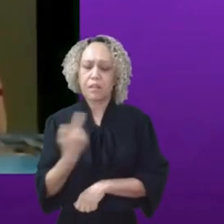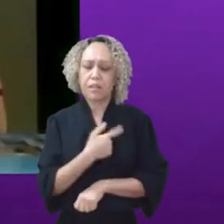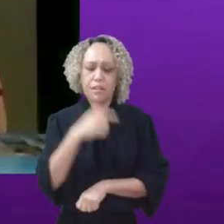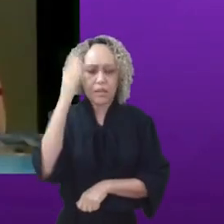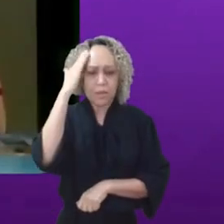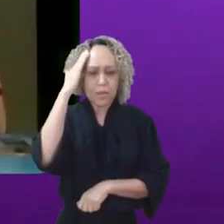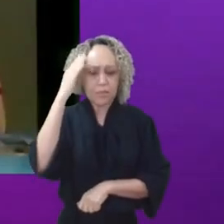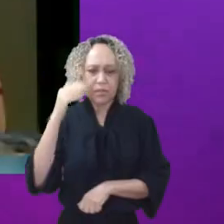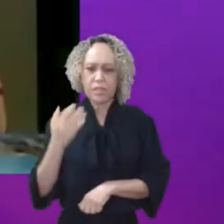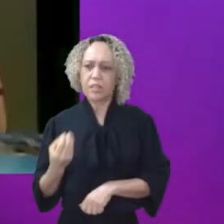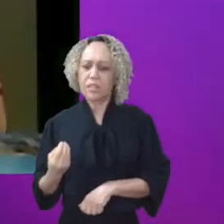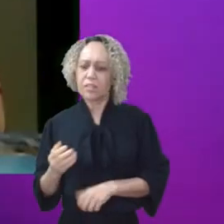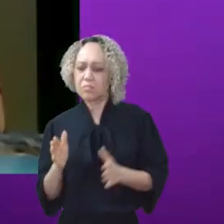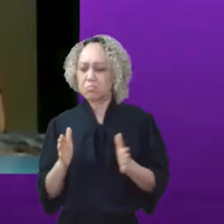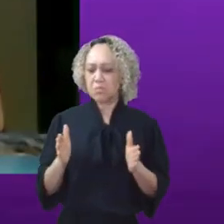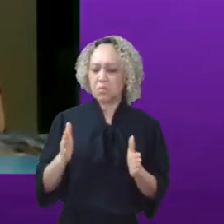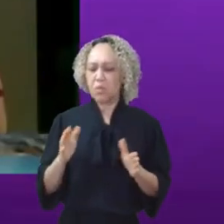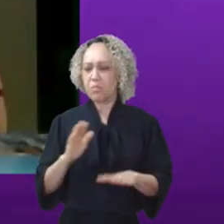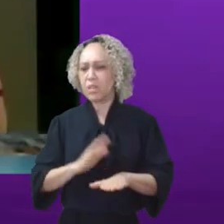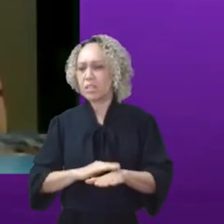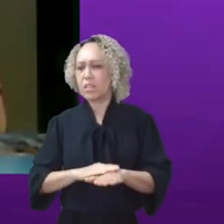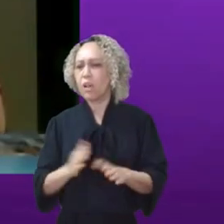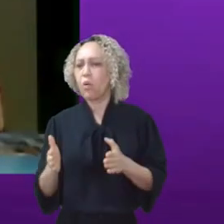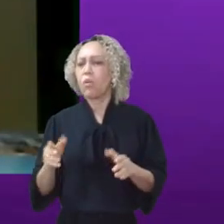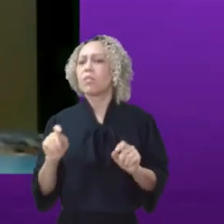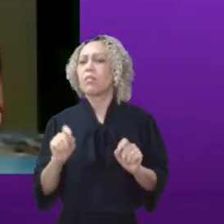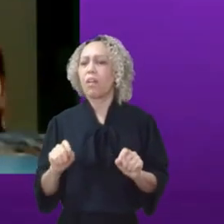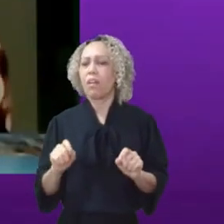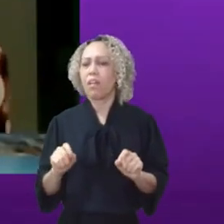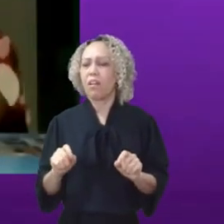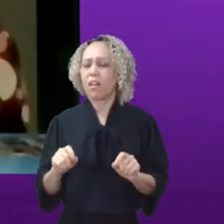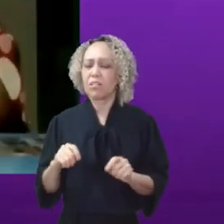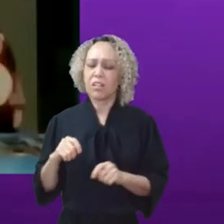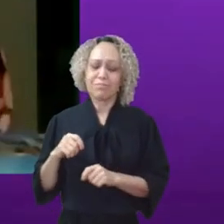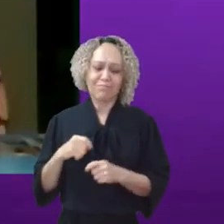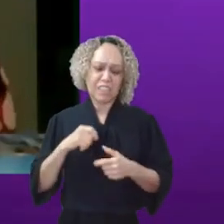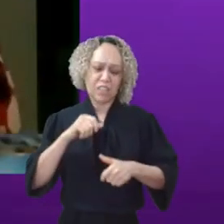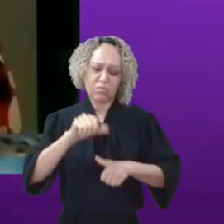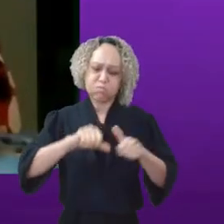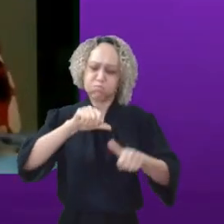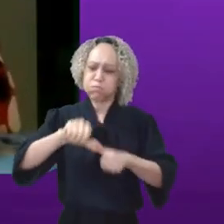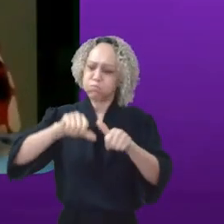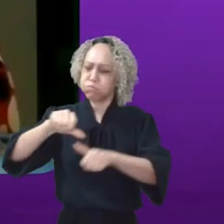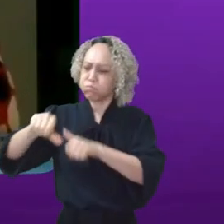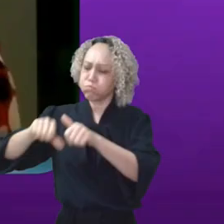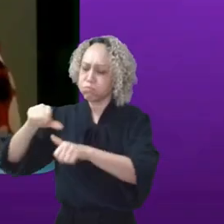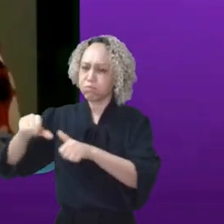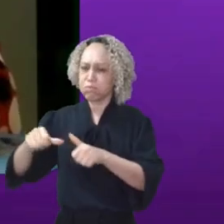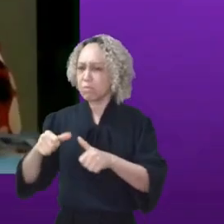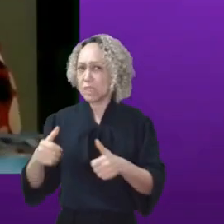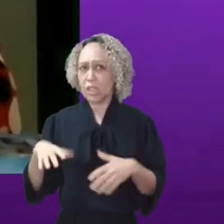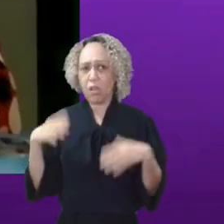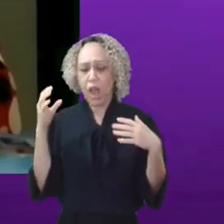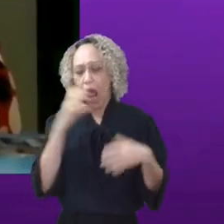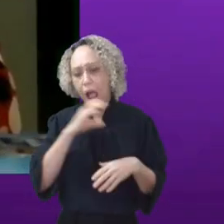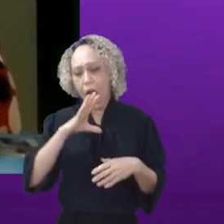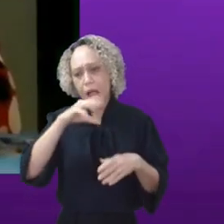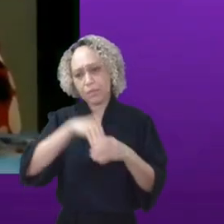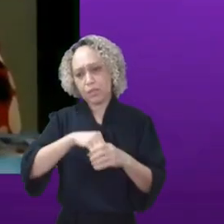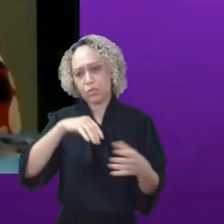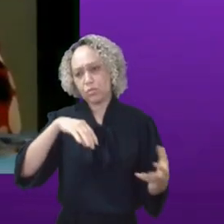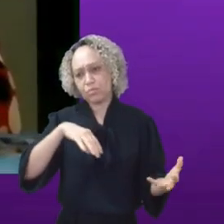as coisas mudaram demais. Os fenômenos, né, eles vão se transformando muito rapidamente,